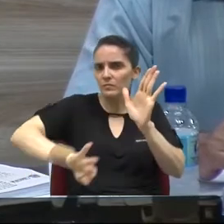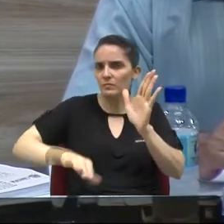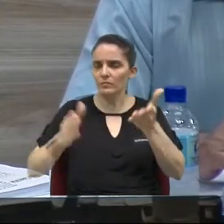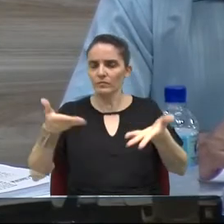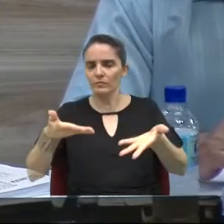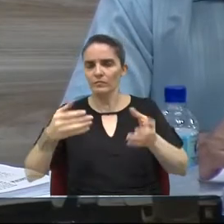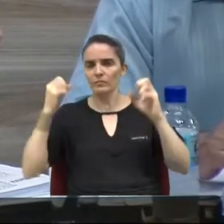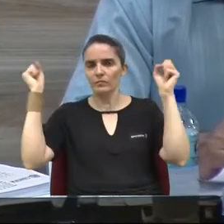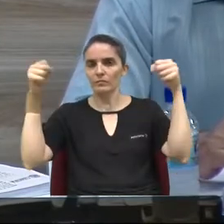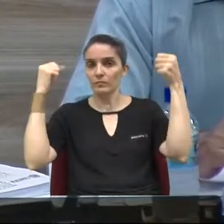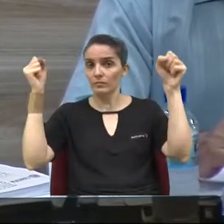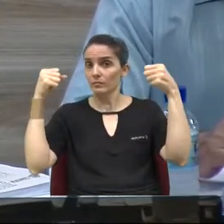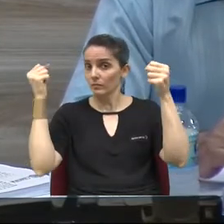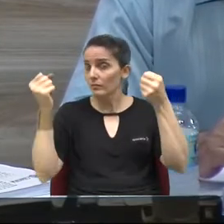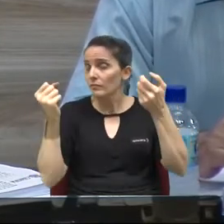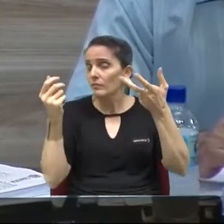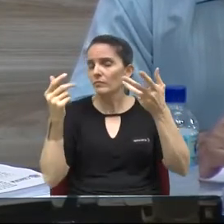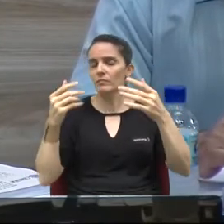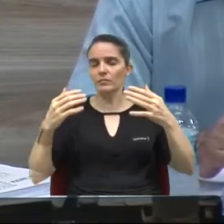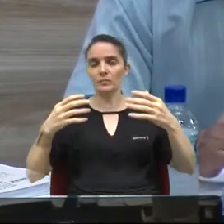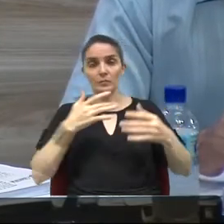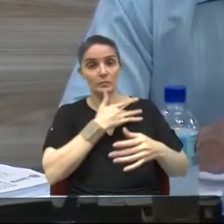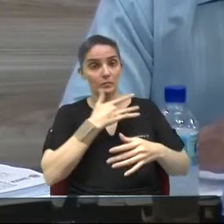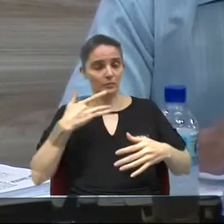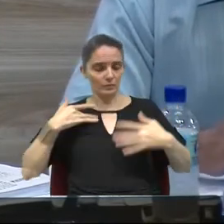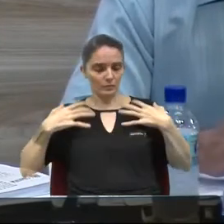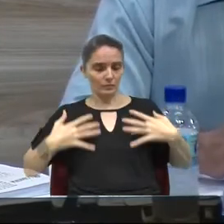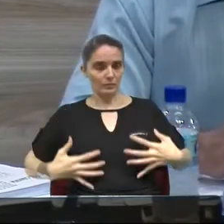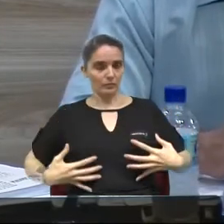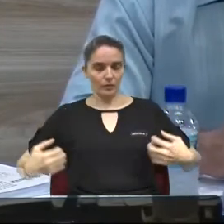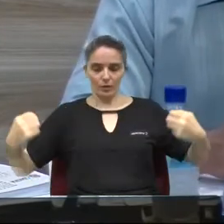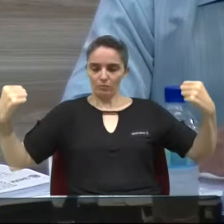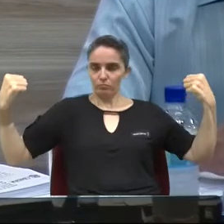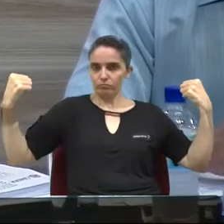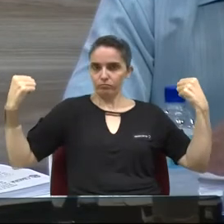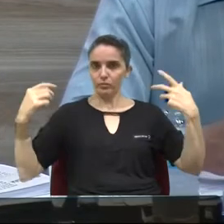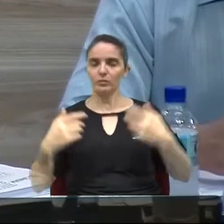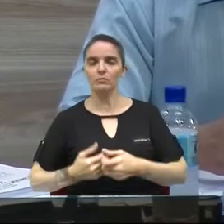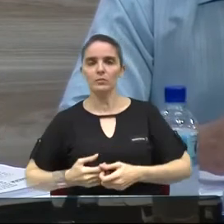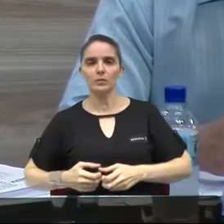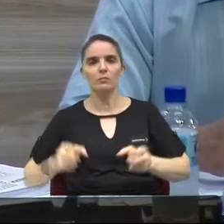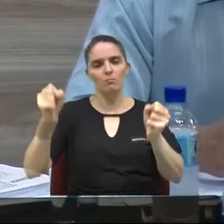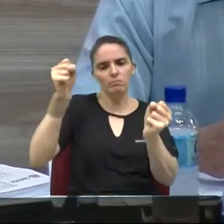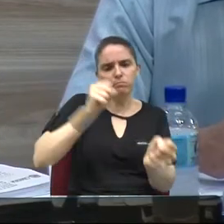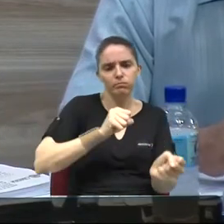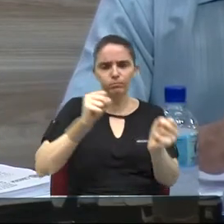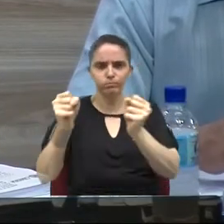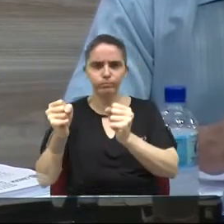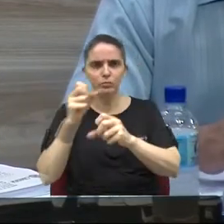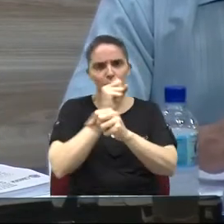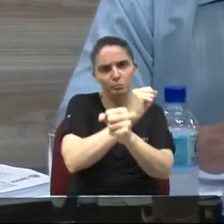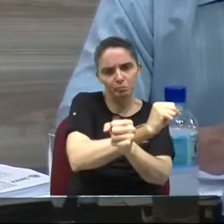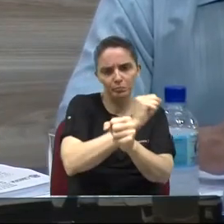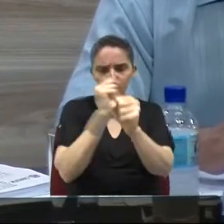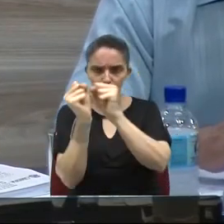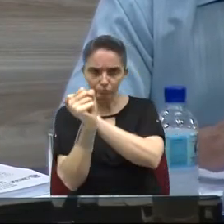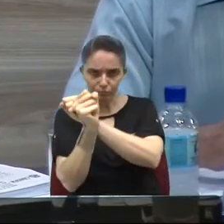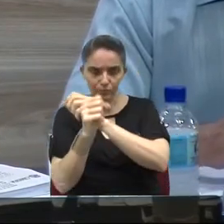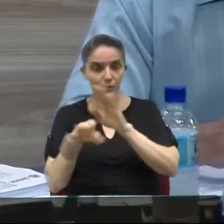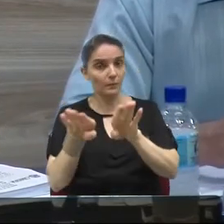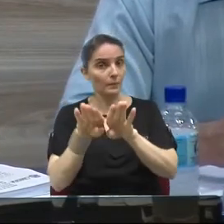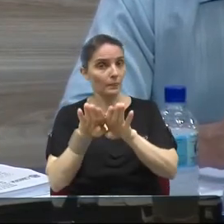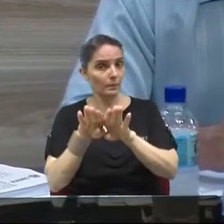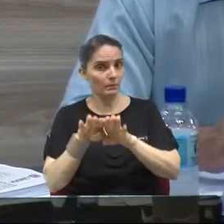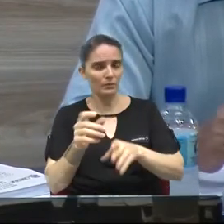academia, né, a questão da saúde física, fisiculturismo, as lutas, as artes marciais, a questão do uso